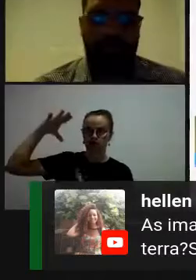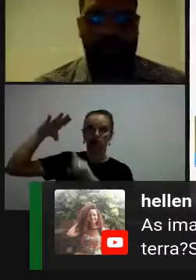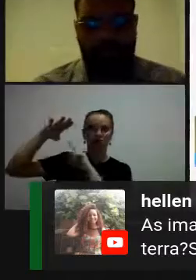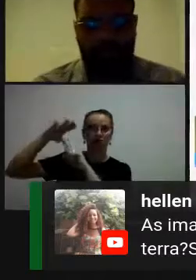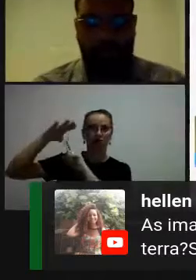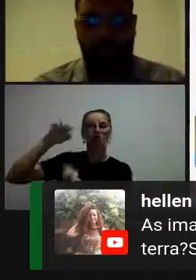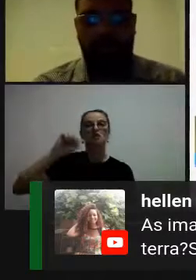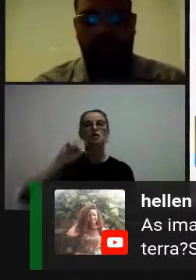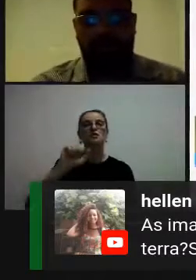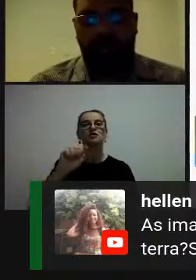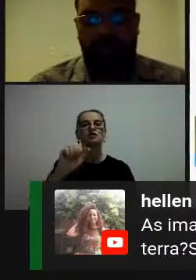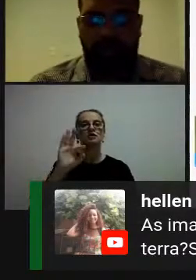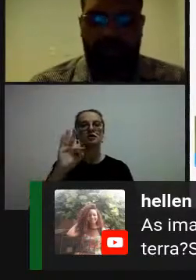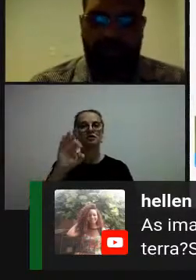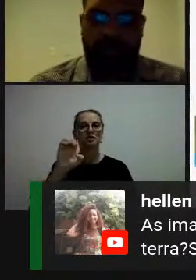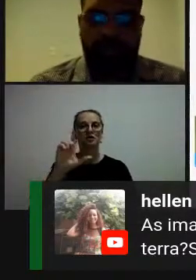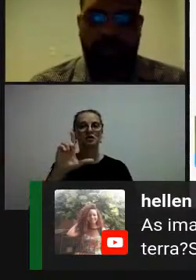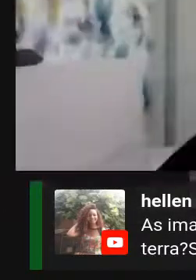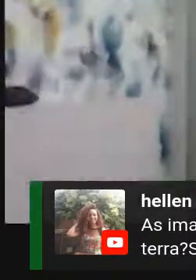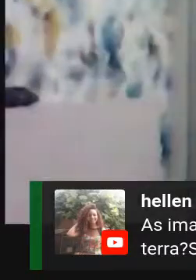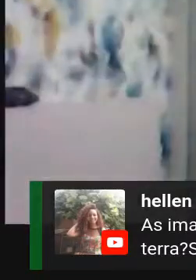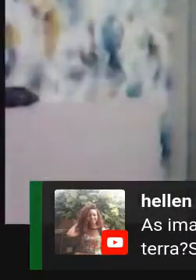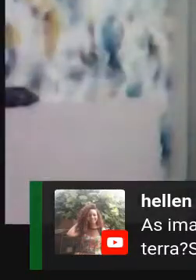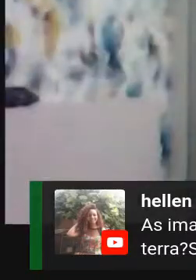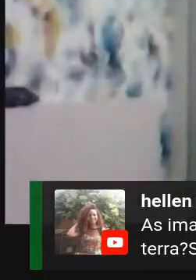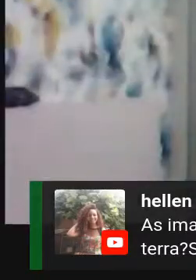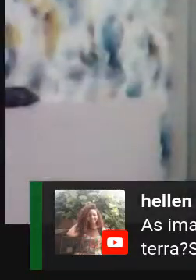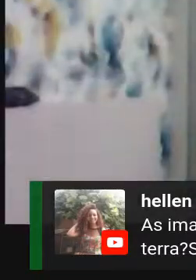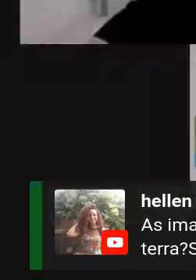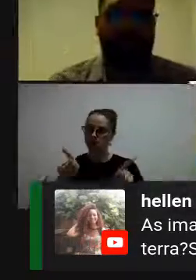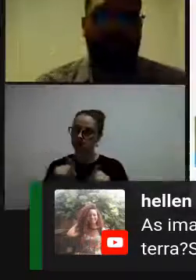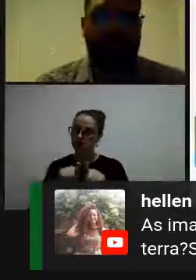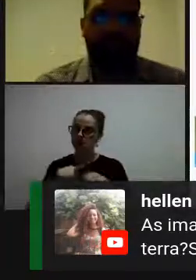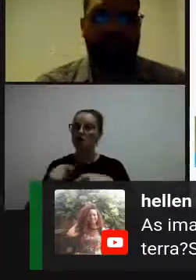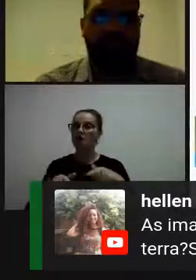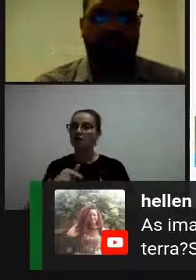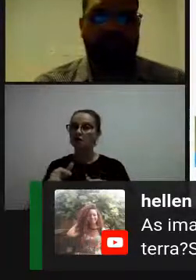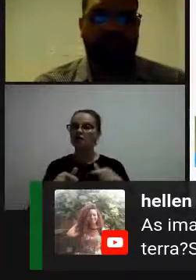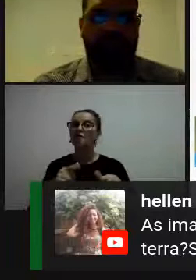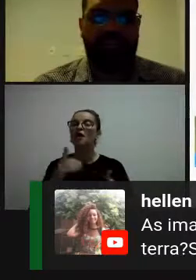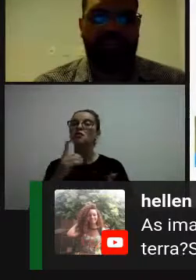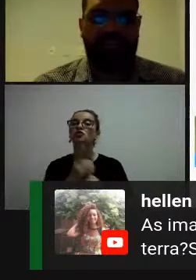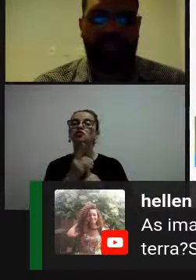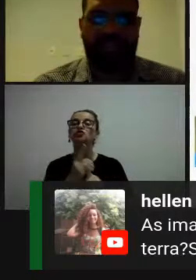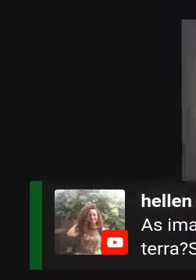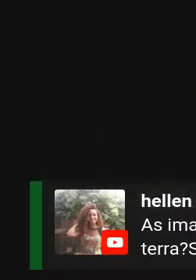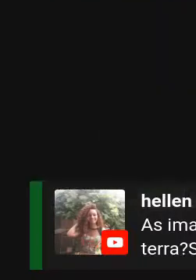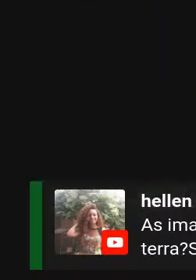trabalham, né? Possuem distorções. E essas distorções,